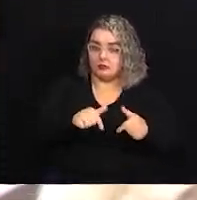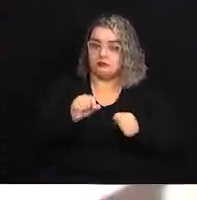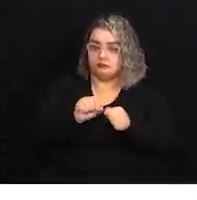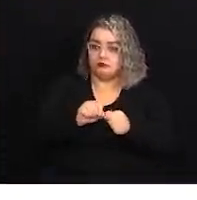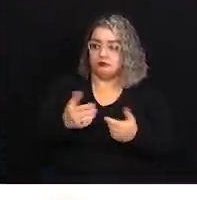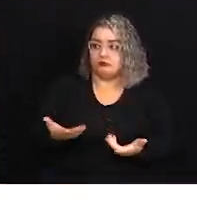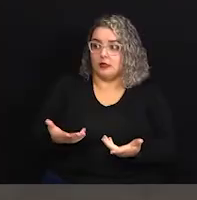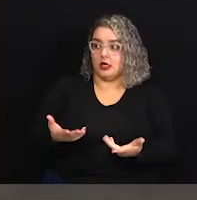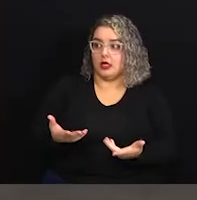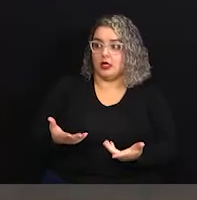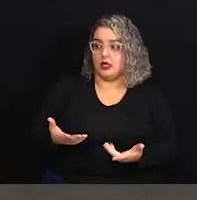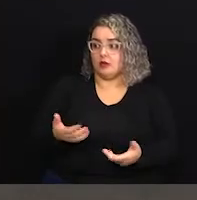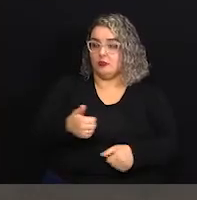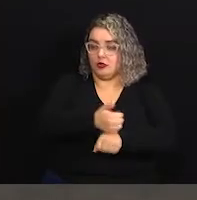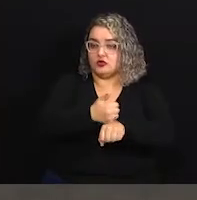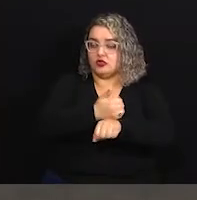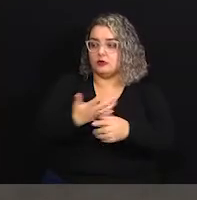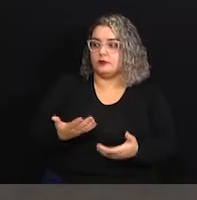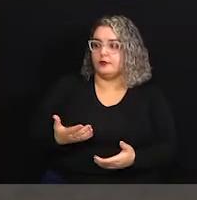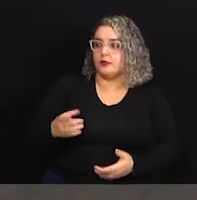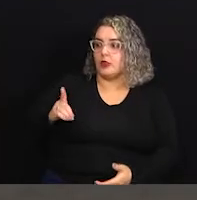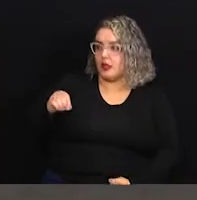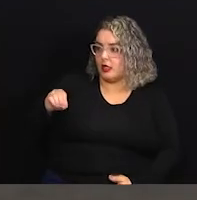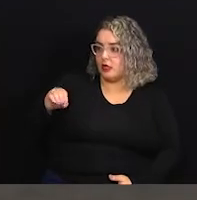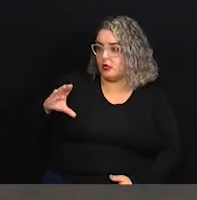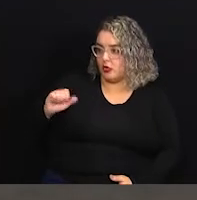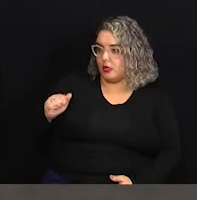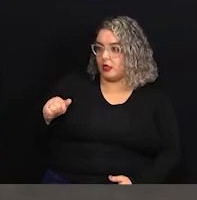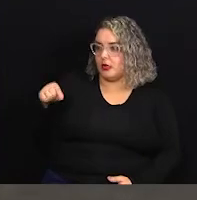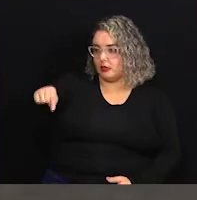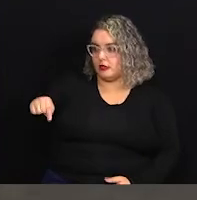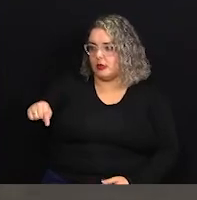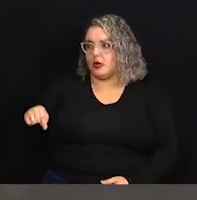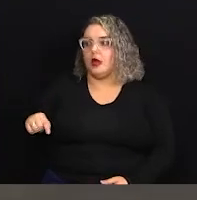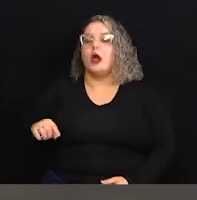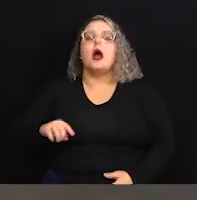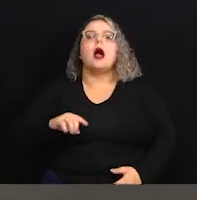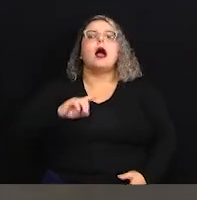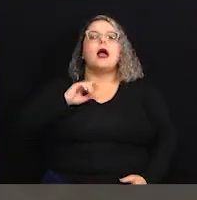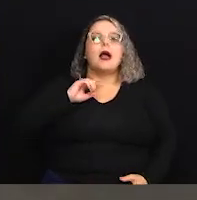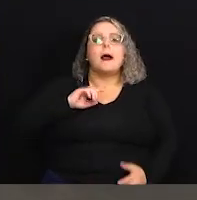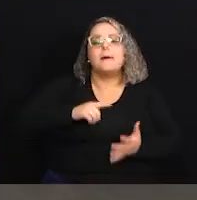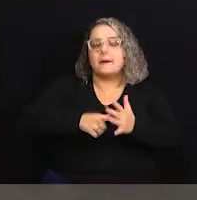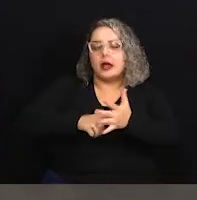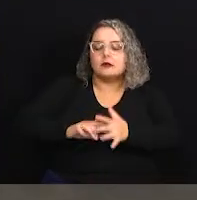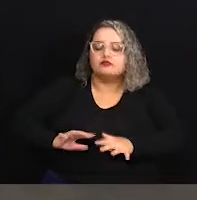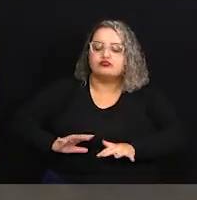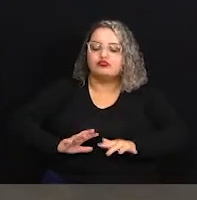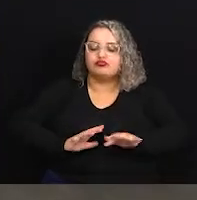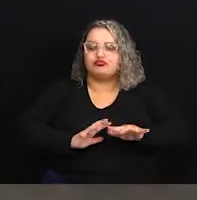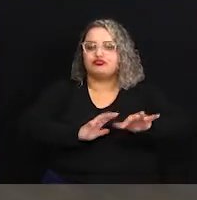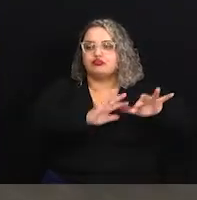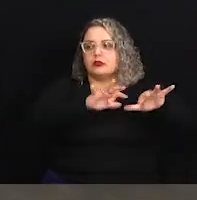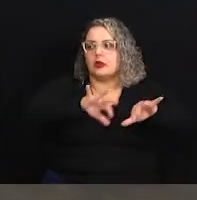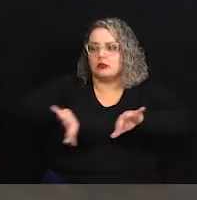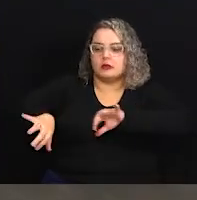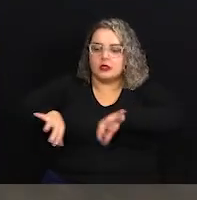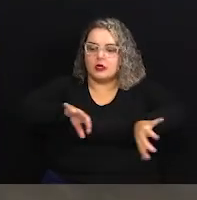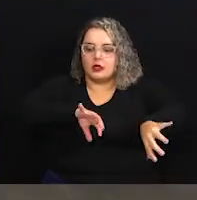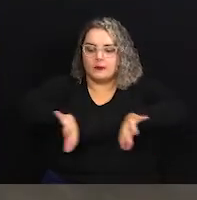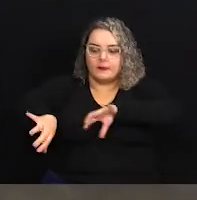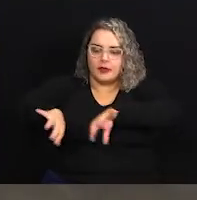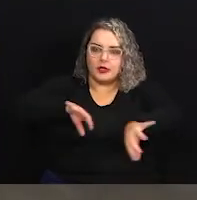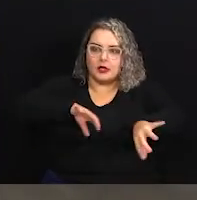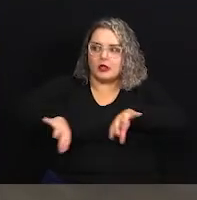este trabalho. O material chega, fica lá na doca, da doca, aí a máquina vai empurra para cima e a gente vai separando um